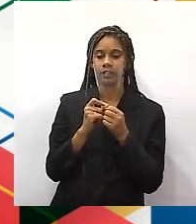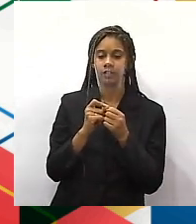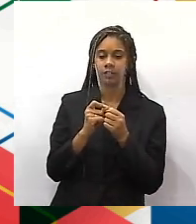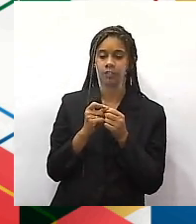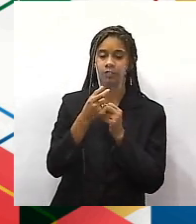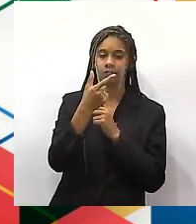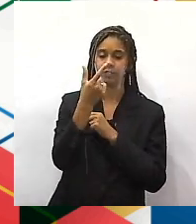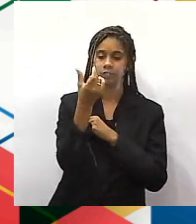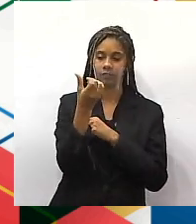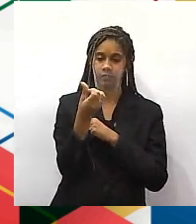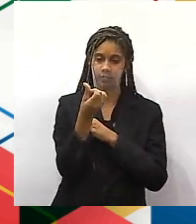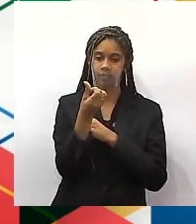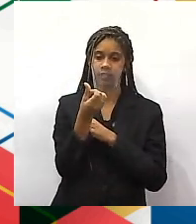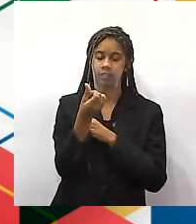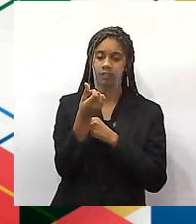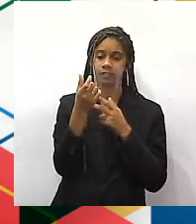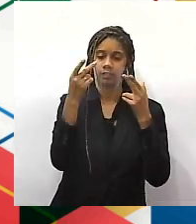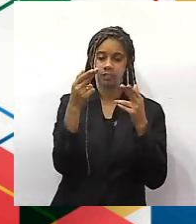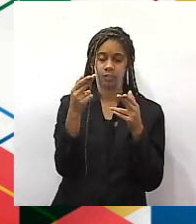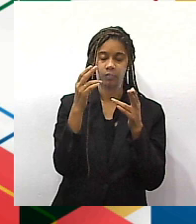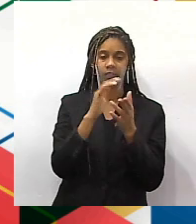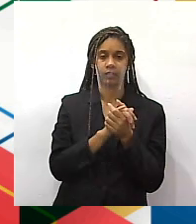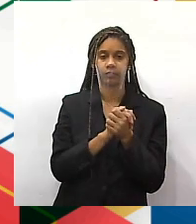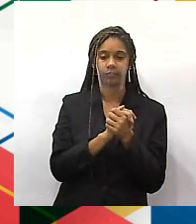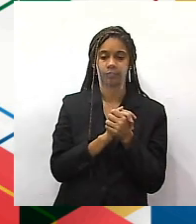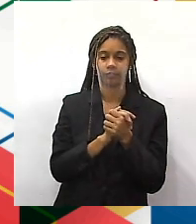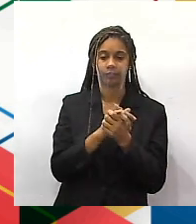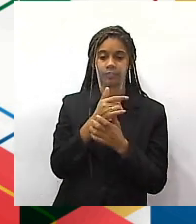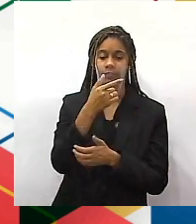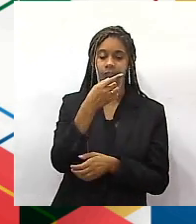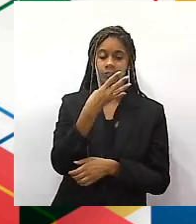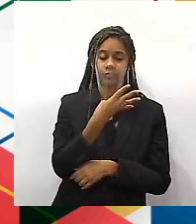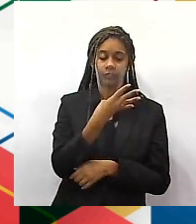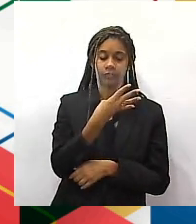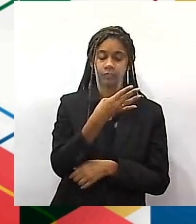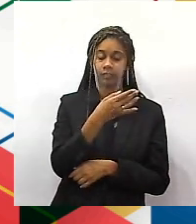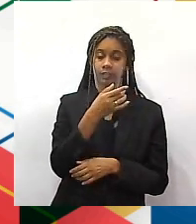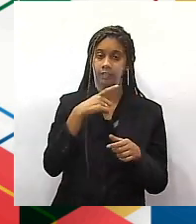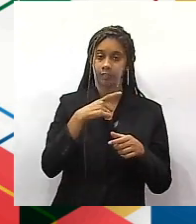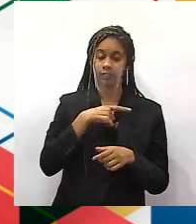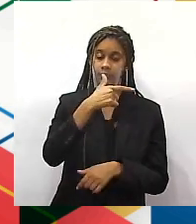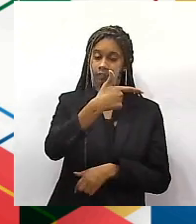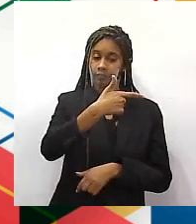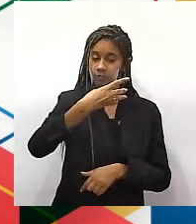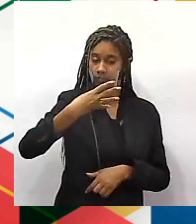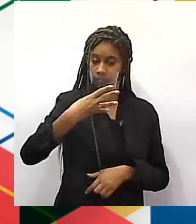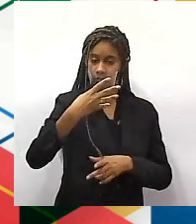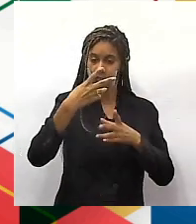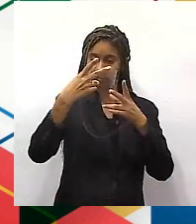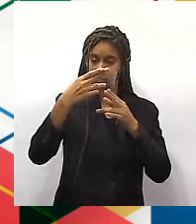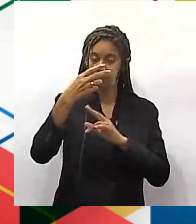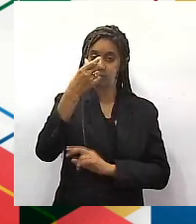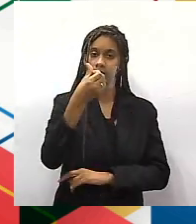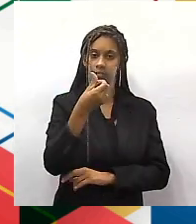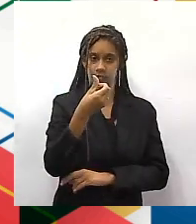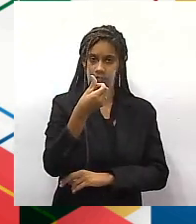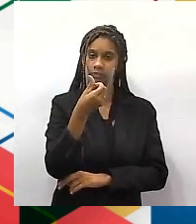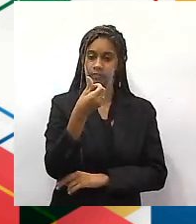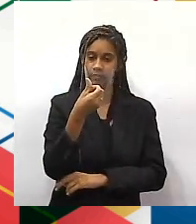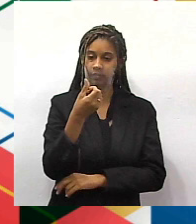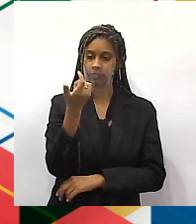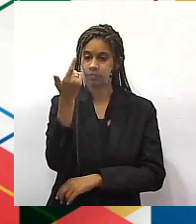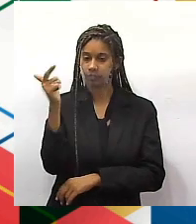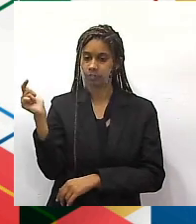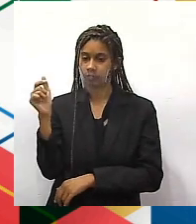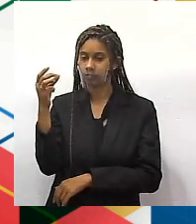estão na mesma transversal, o 24 tem como correspondente o 6. E se eu quiser fazer aqui, ó, na outra transversal aqui,